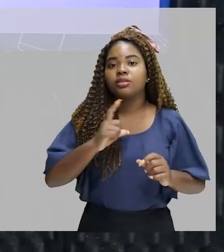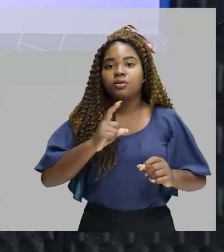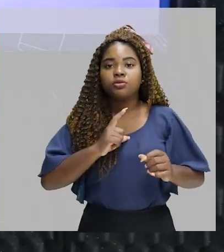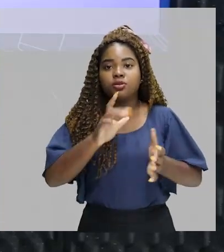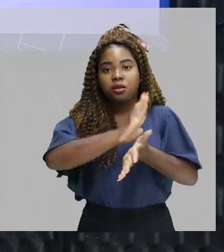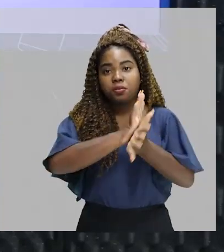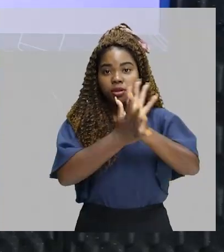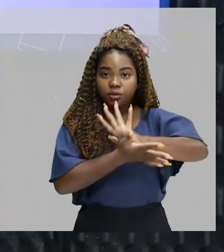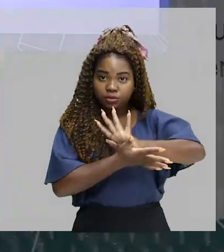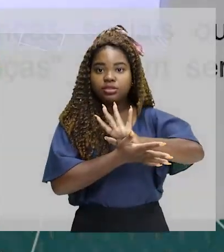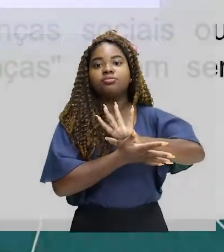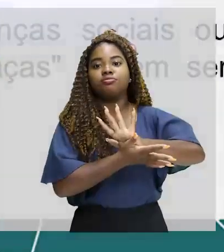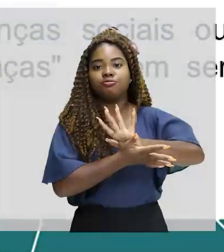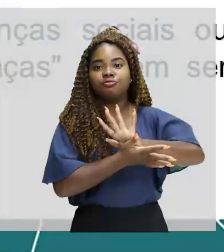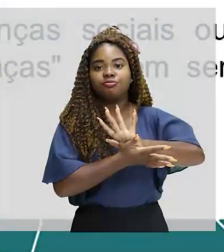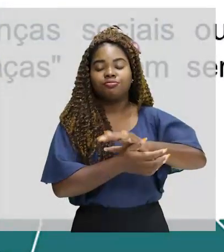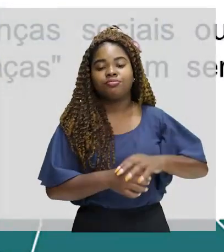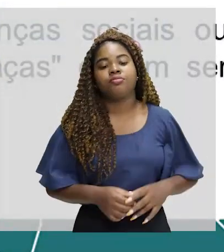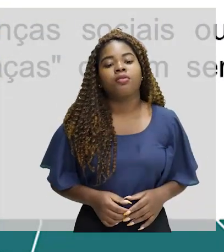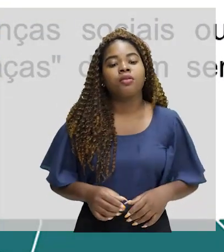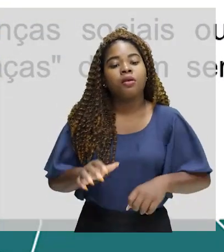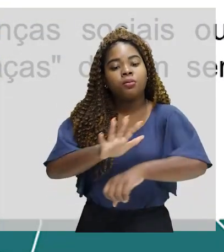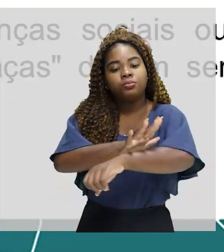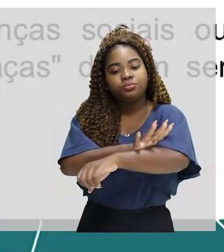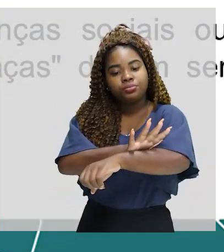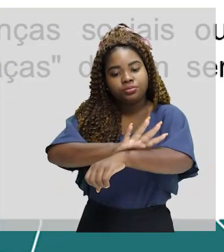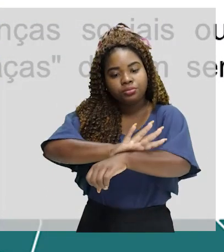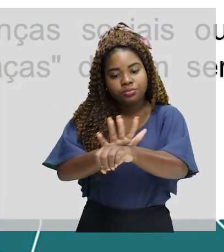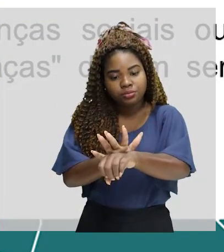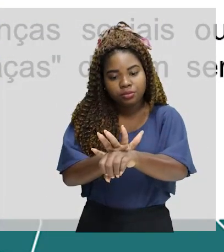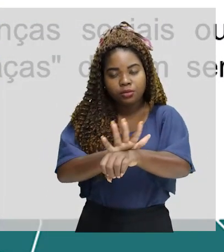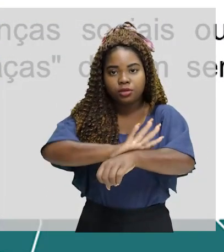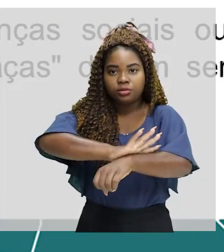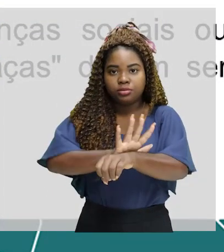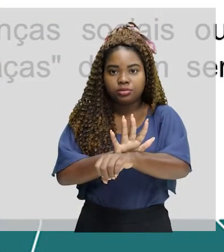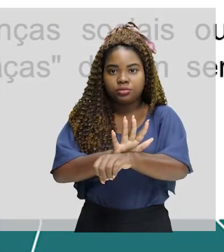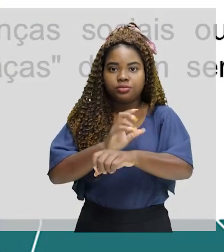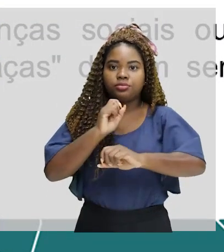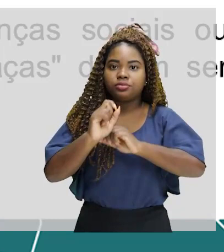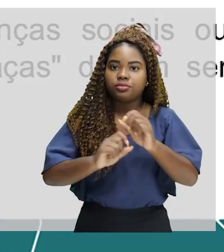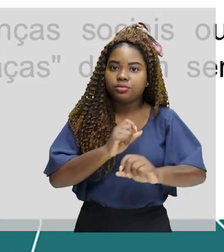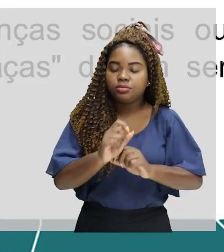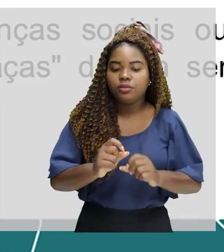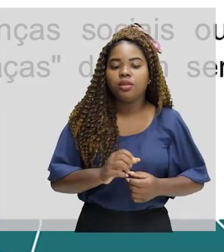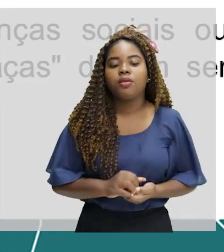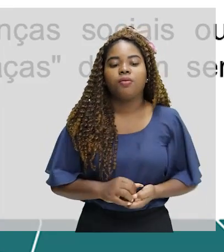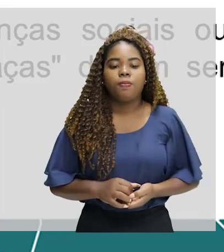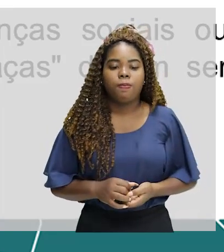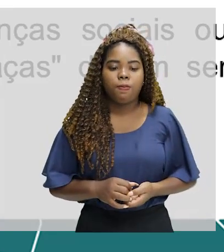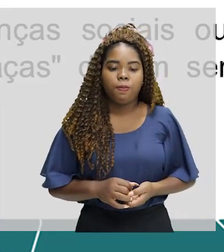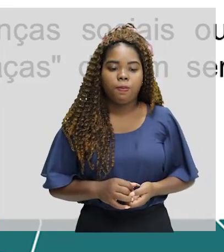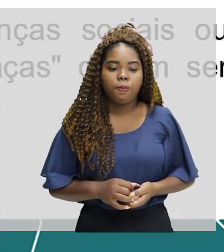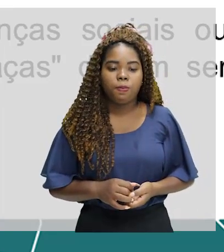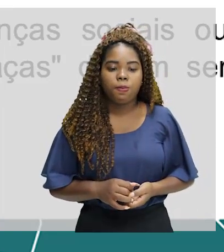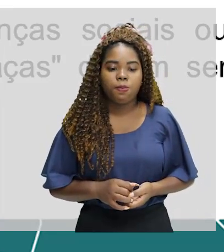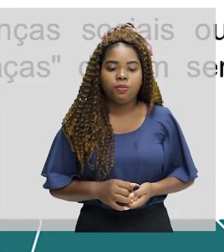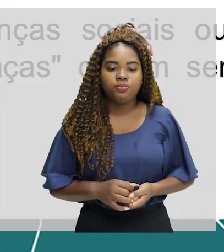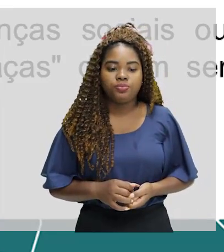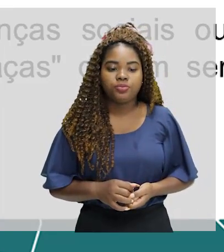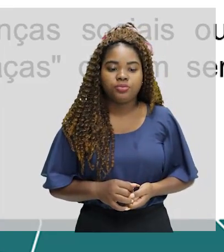racismo. Beleza? O racismo, então, vai ser a ideia, a pré-concepção, de